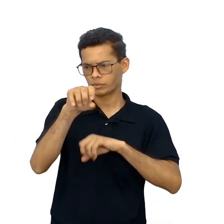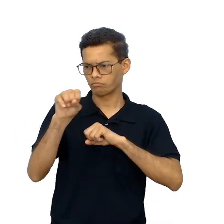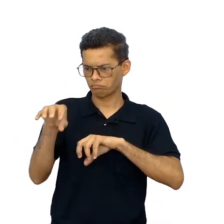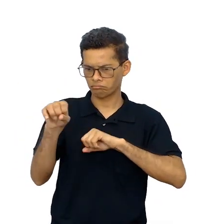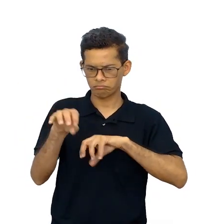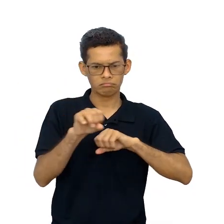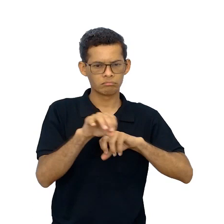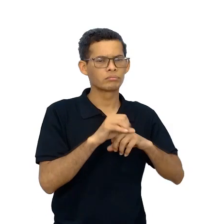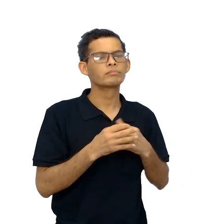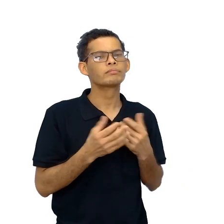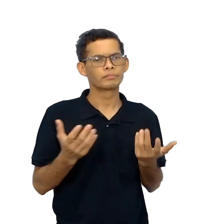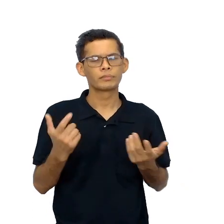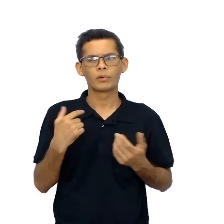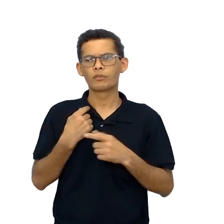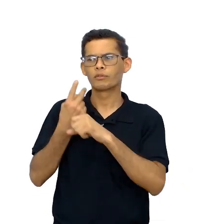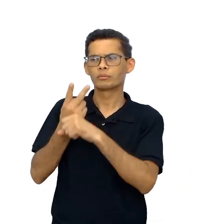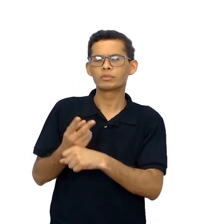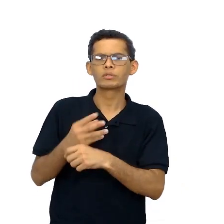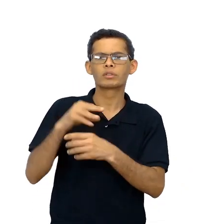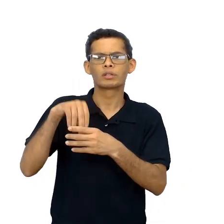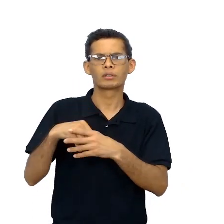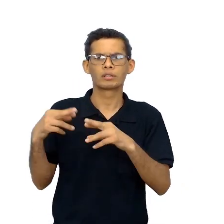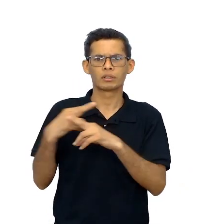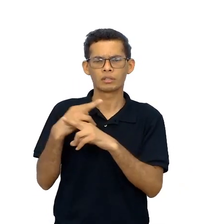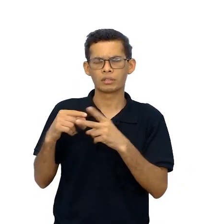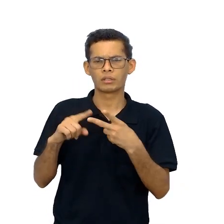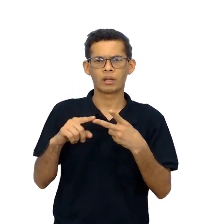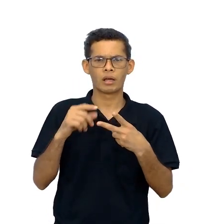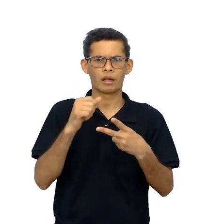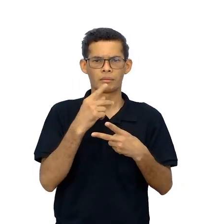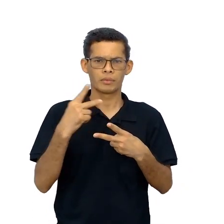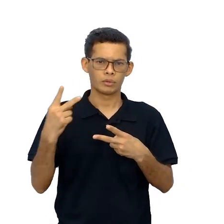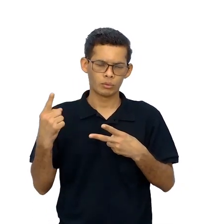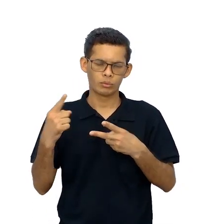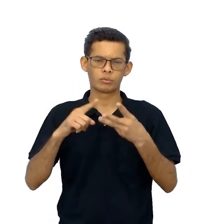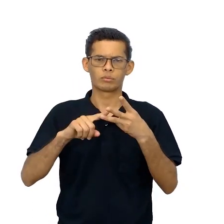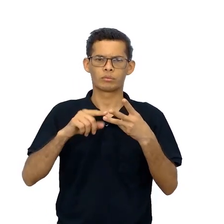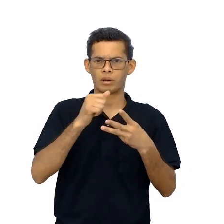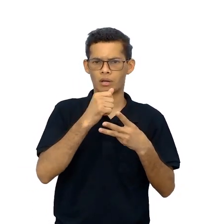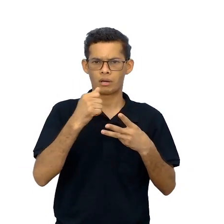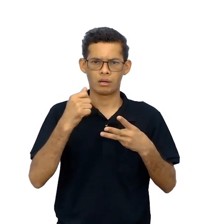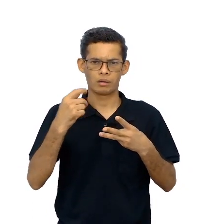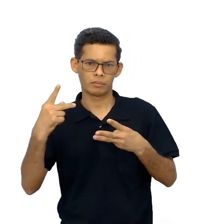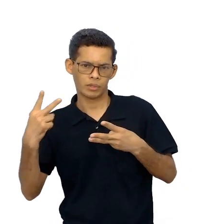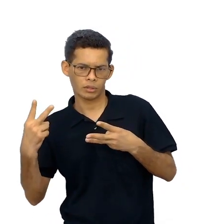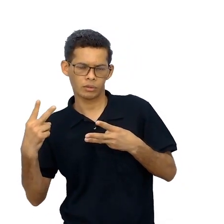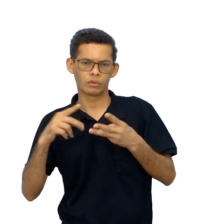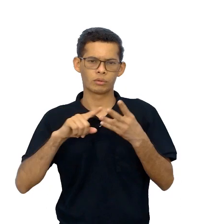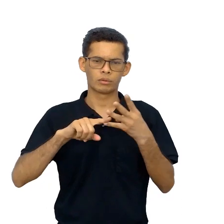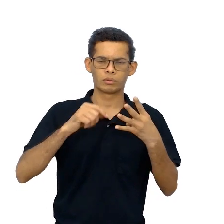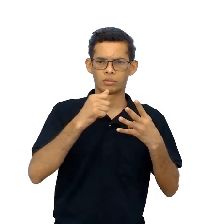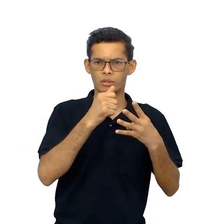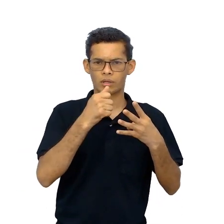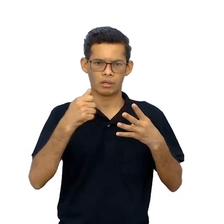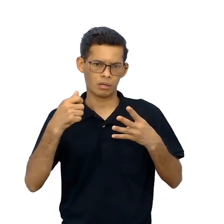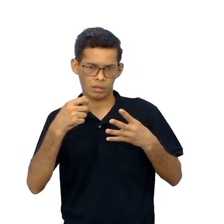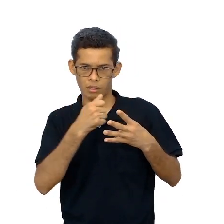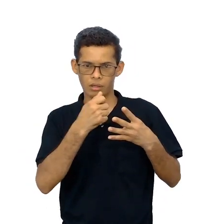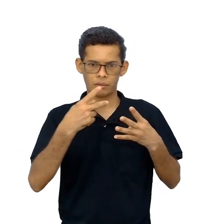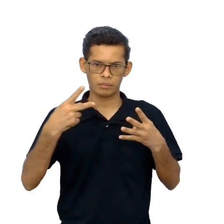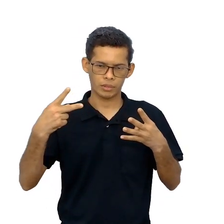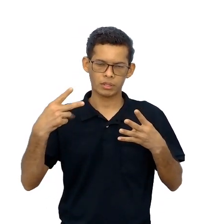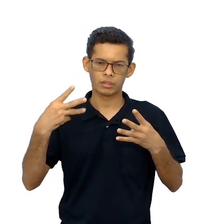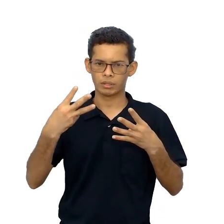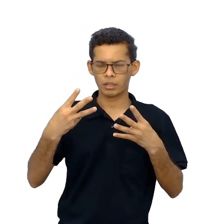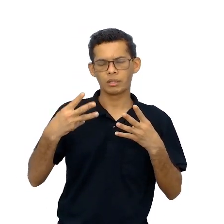vou buscar os dados aonde? Na DE, na AP1, na AP2, eu vou buscar na AP3, que vocês têm os dados agora, eu vou